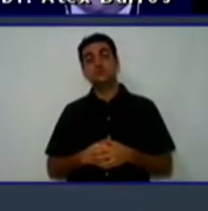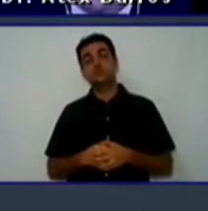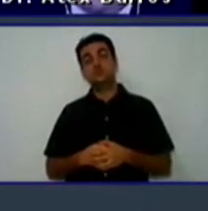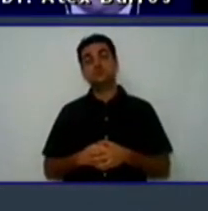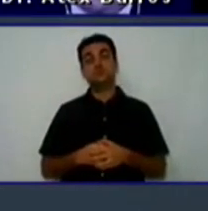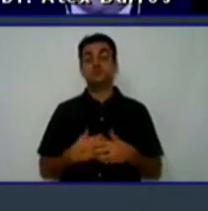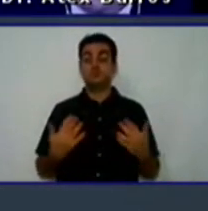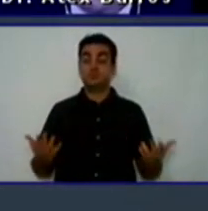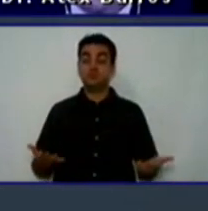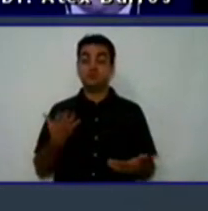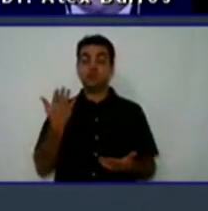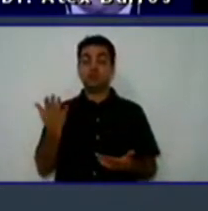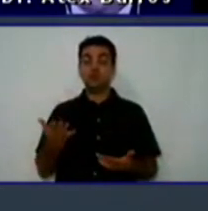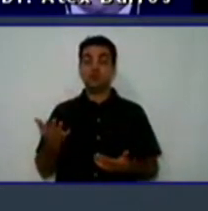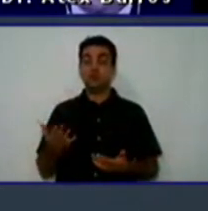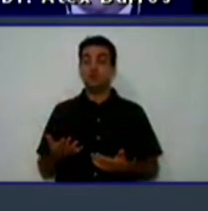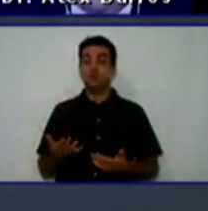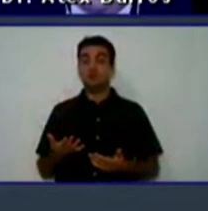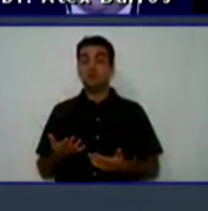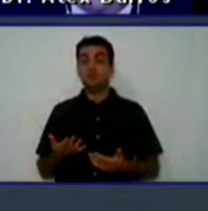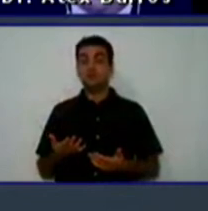A maioria desses fatos